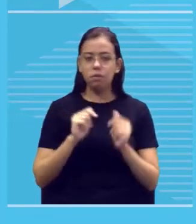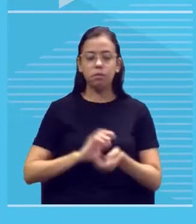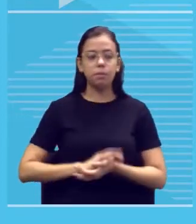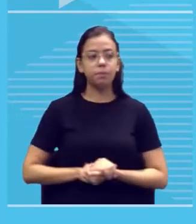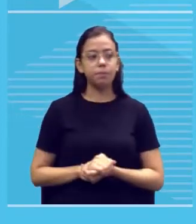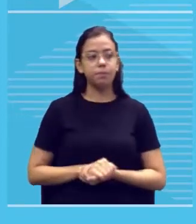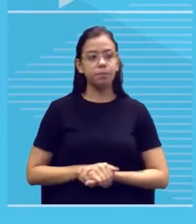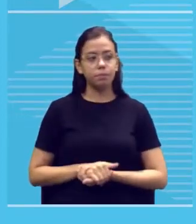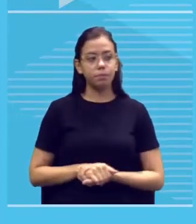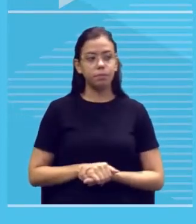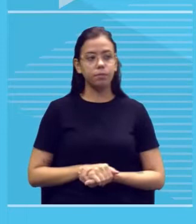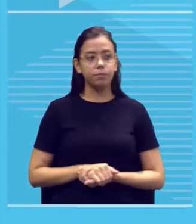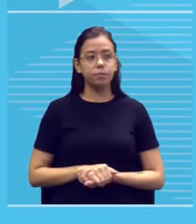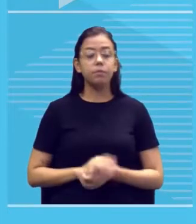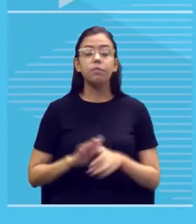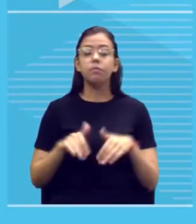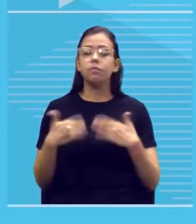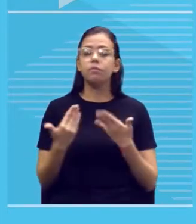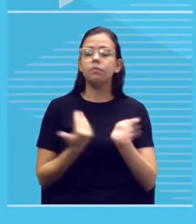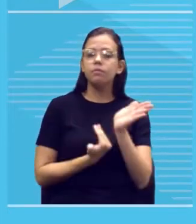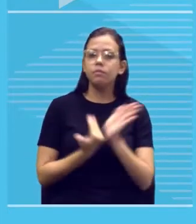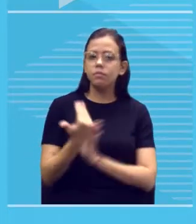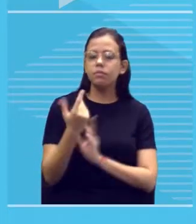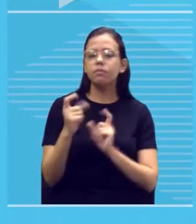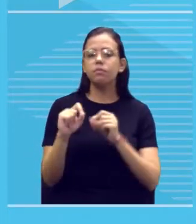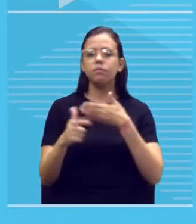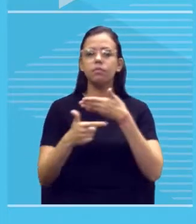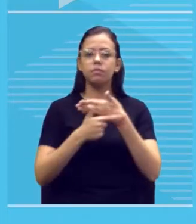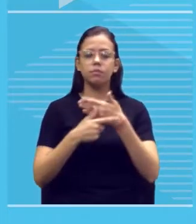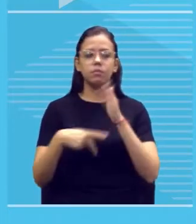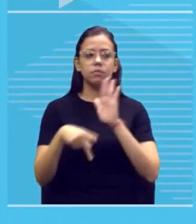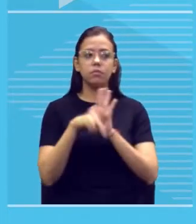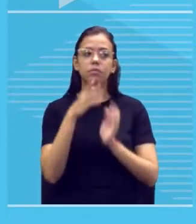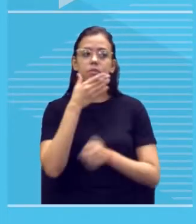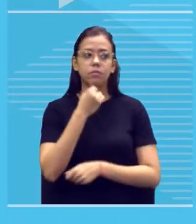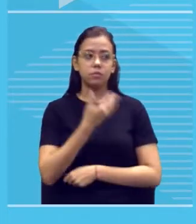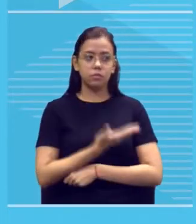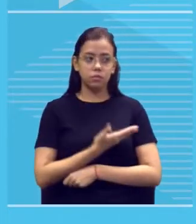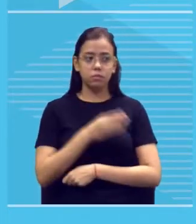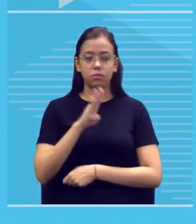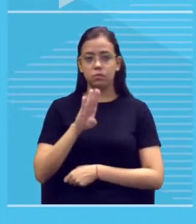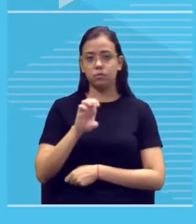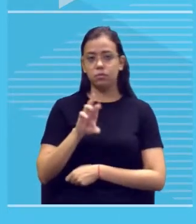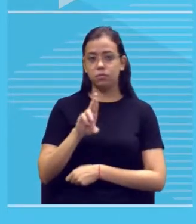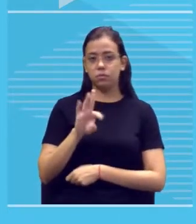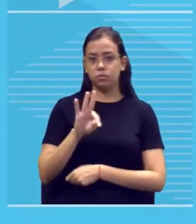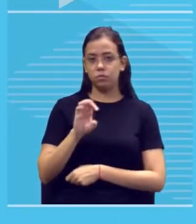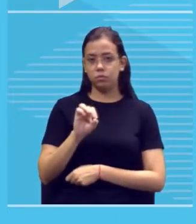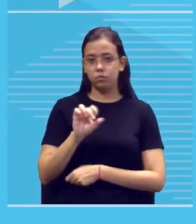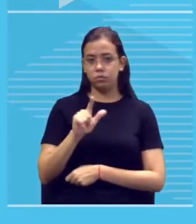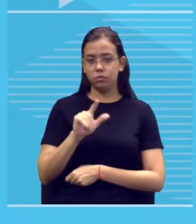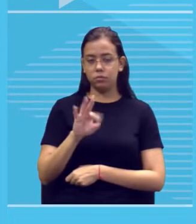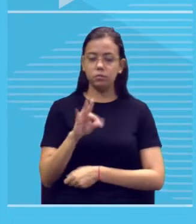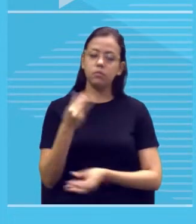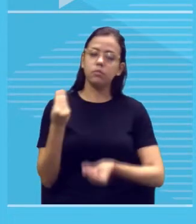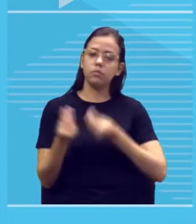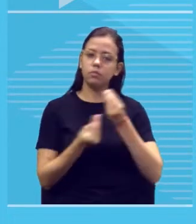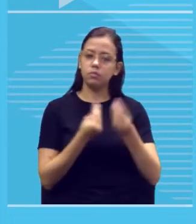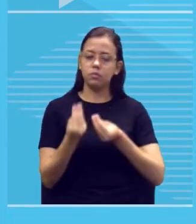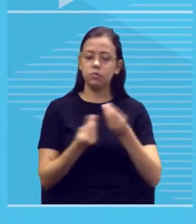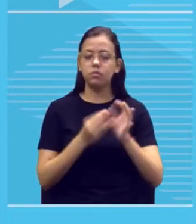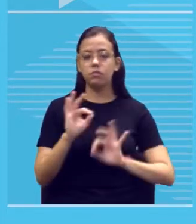onde entra né o papel desse moço ver todo brecha na construção